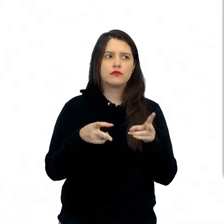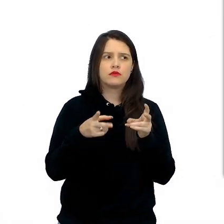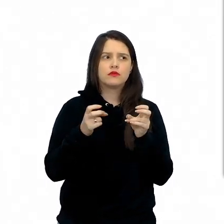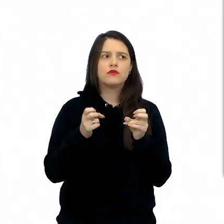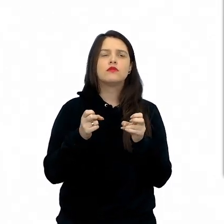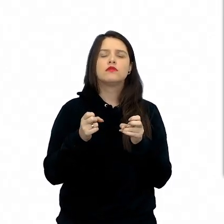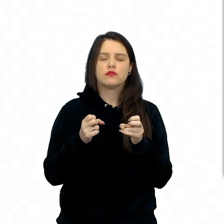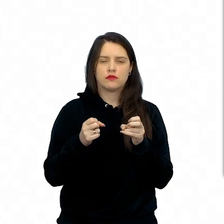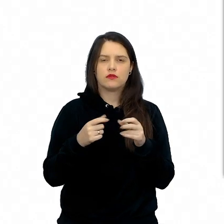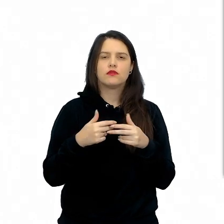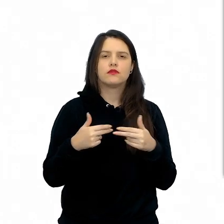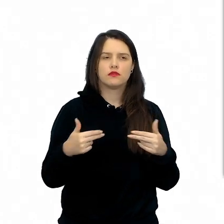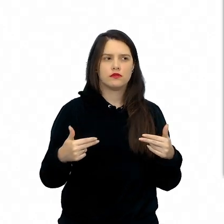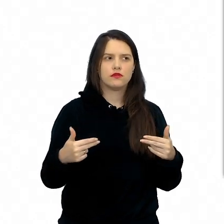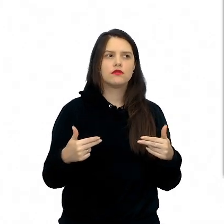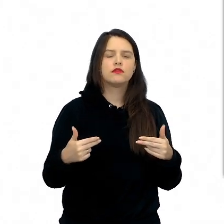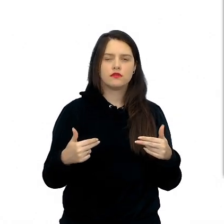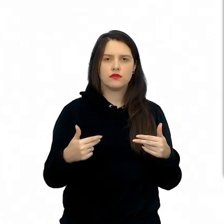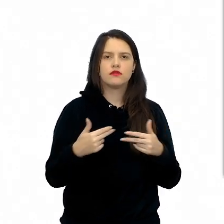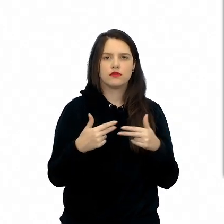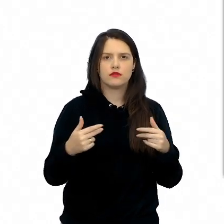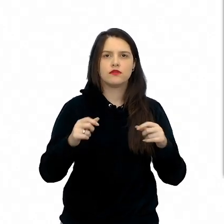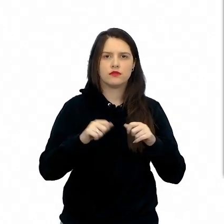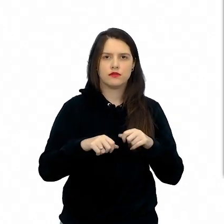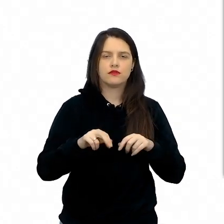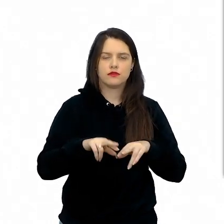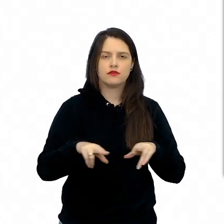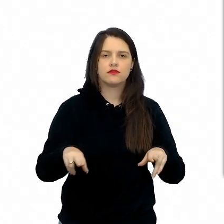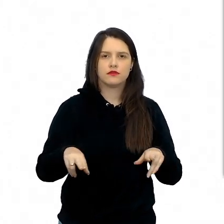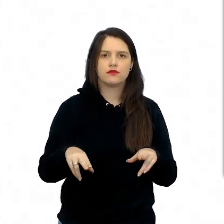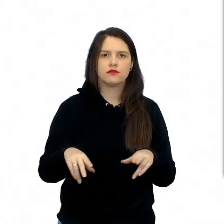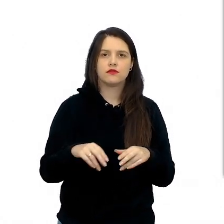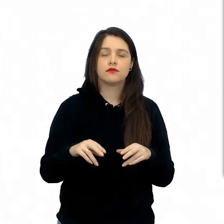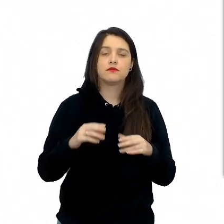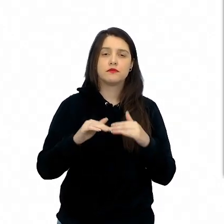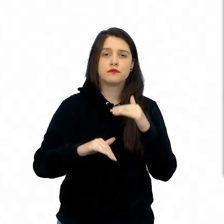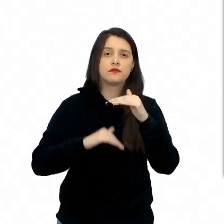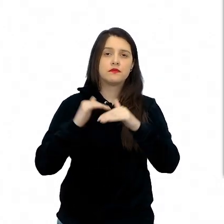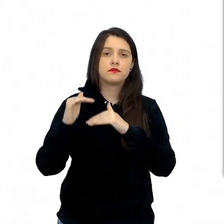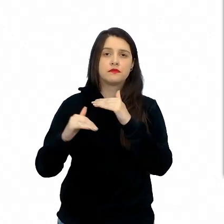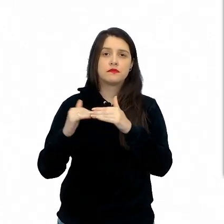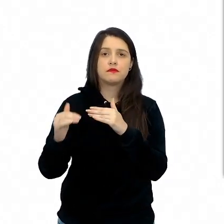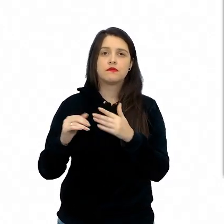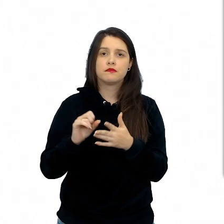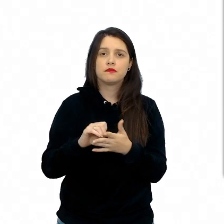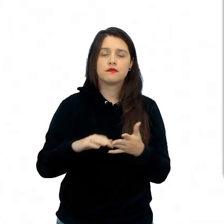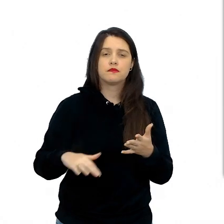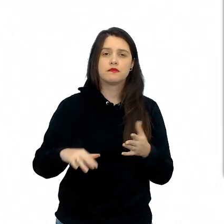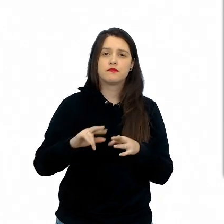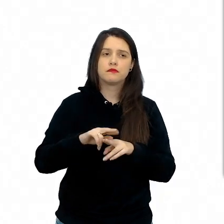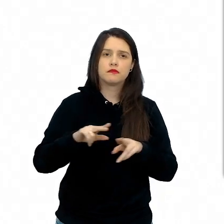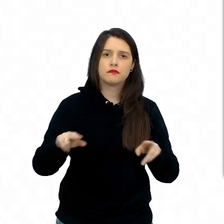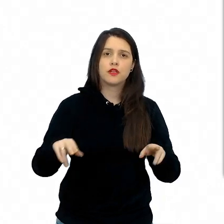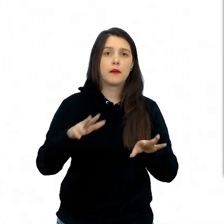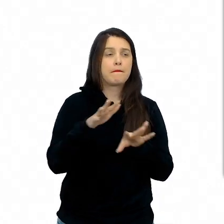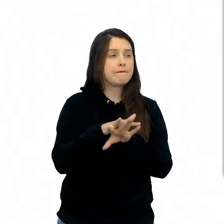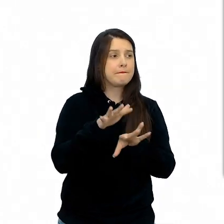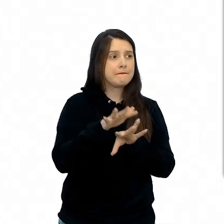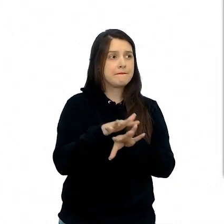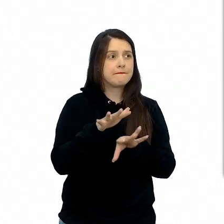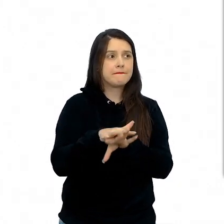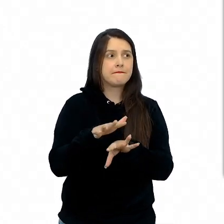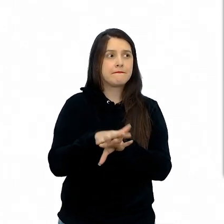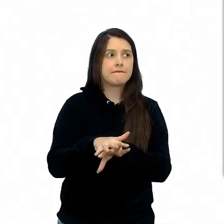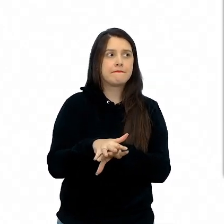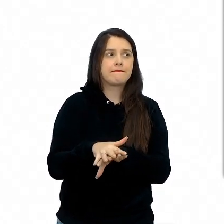nessas 4 aulas, elas favorecem o desenvolvimento da habilidade 20 de matemática do 5º